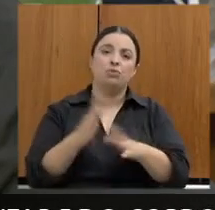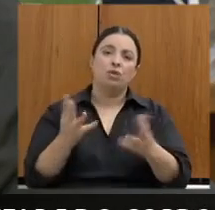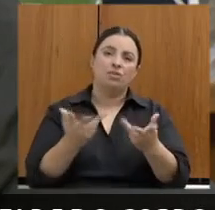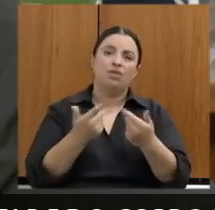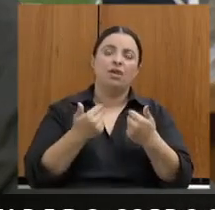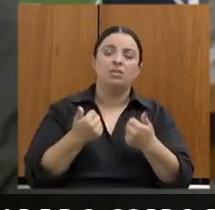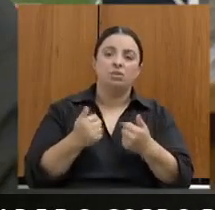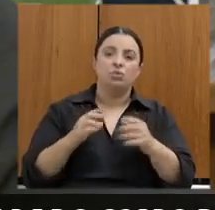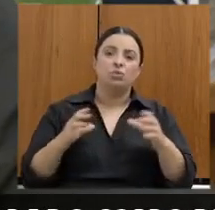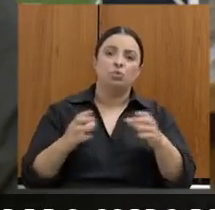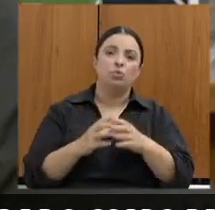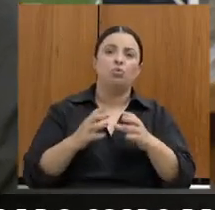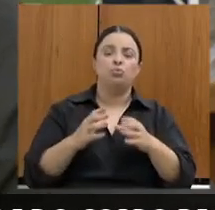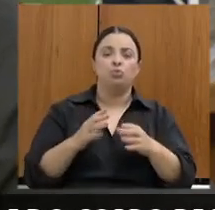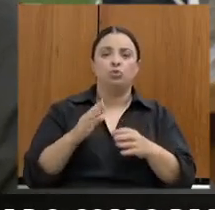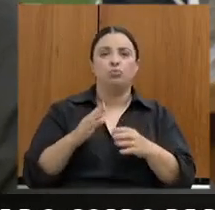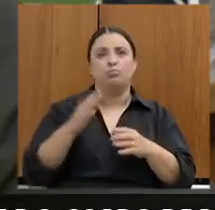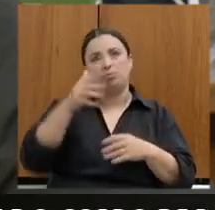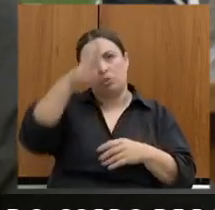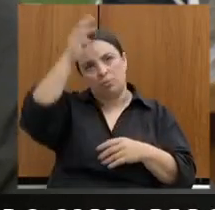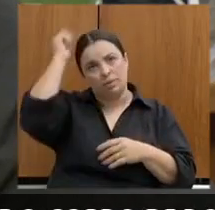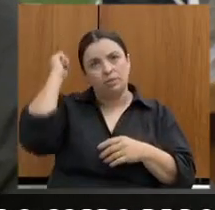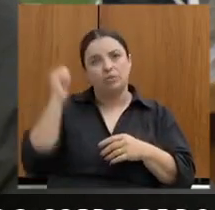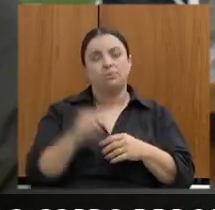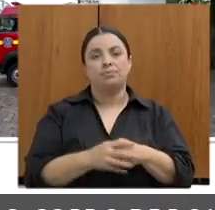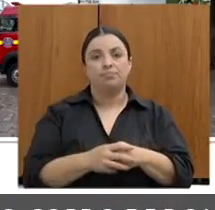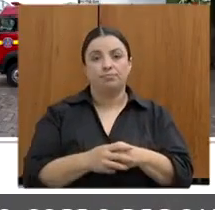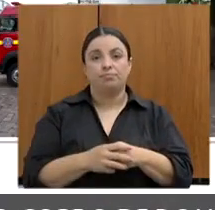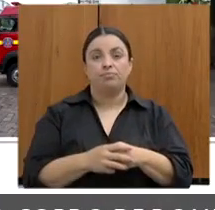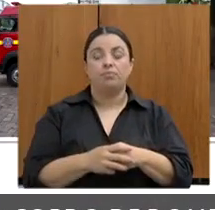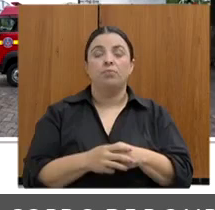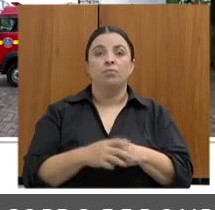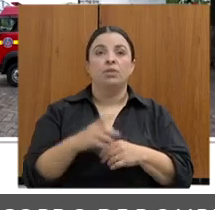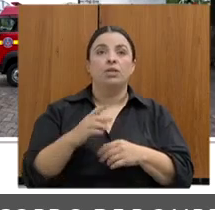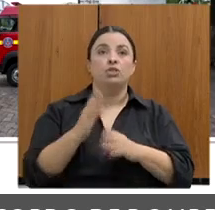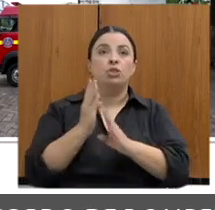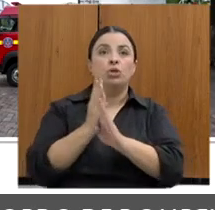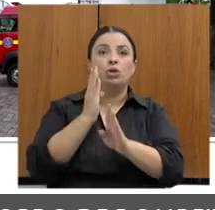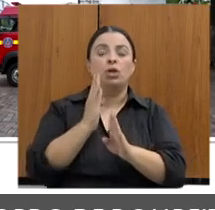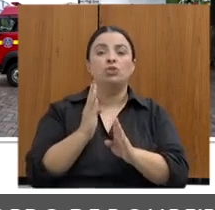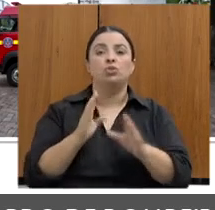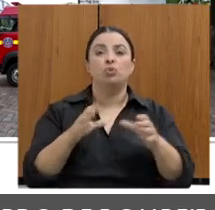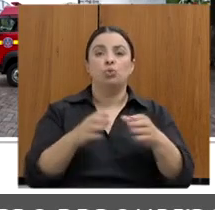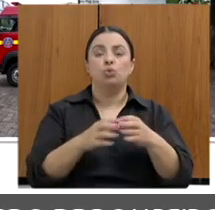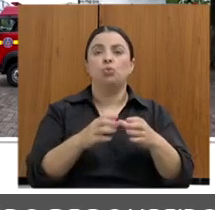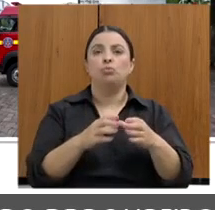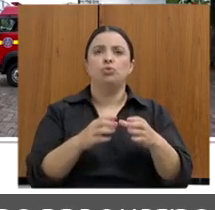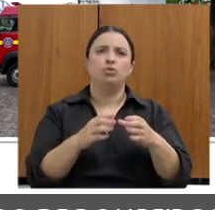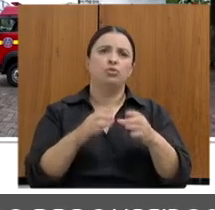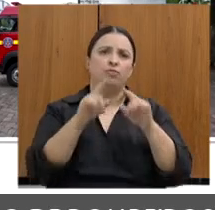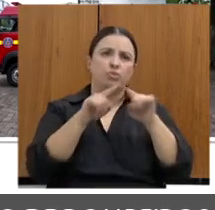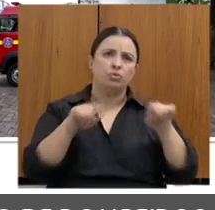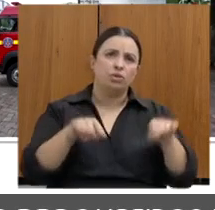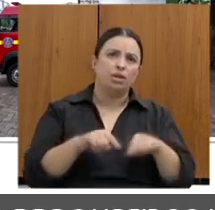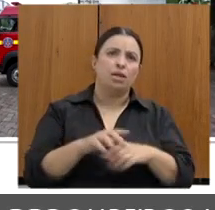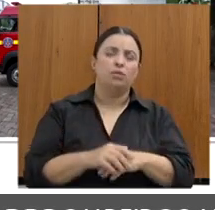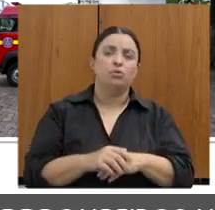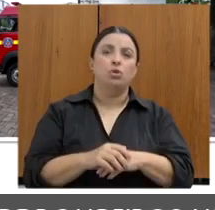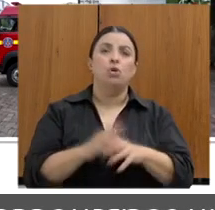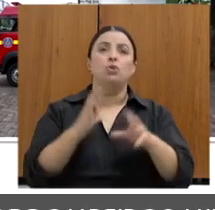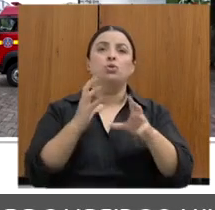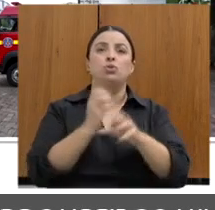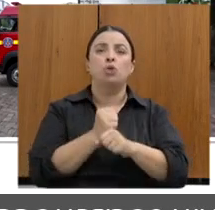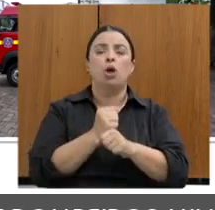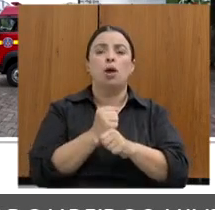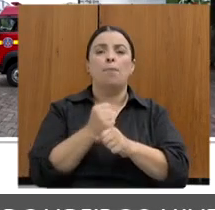próximo em termos de logística diagnóstico da frota aspectos gerais total de viaturas do Corpo de